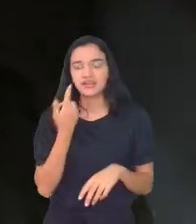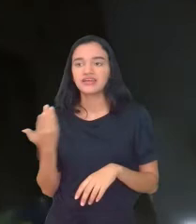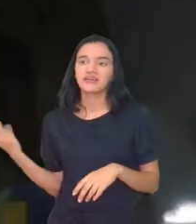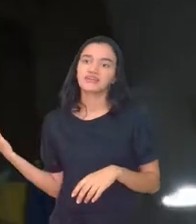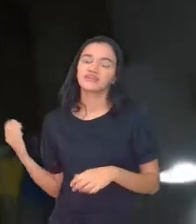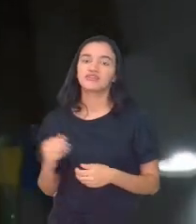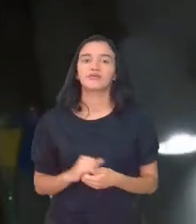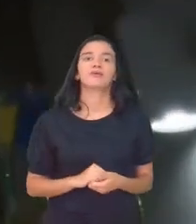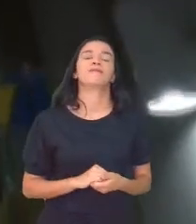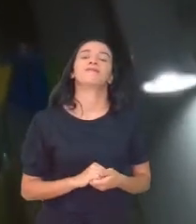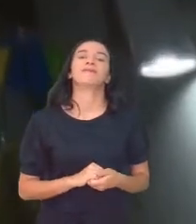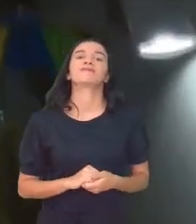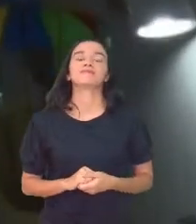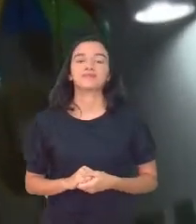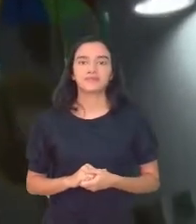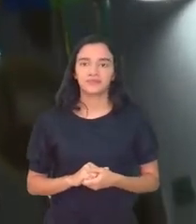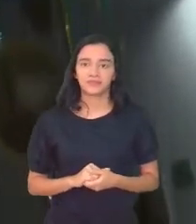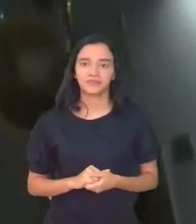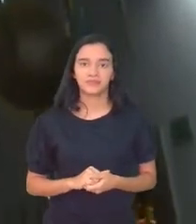dá-lhe aí, Jonas.